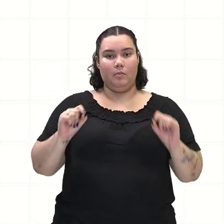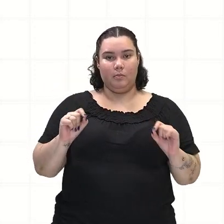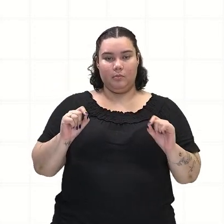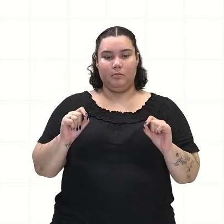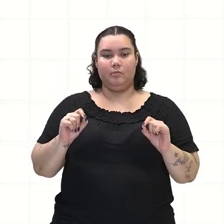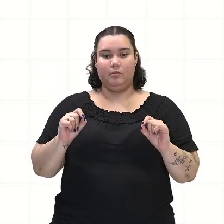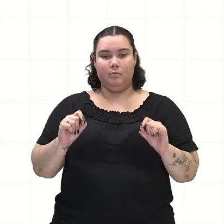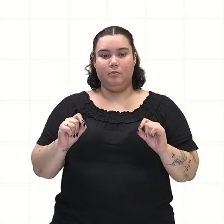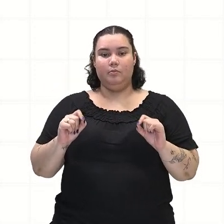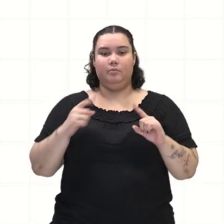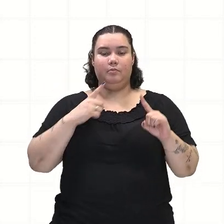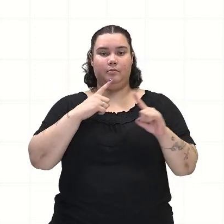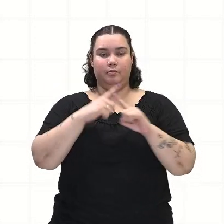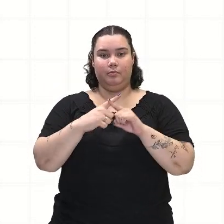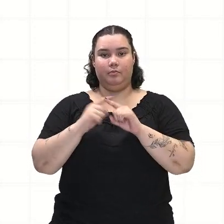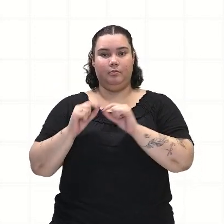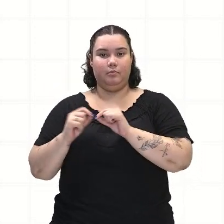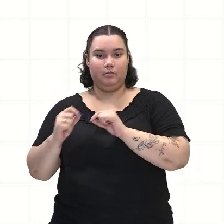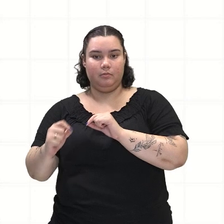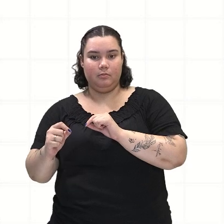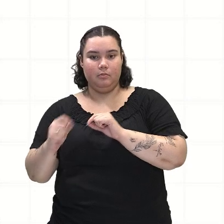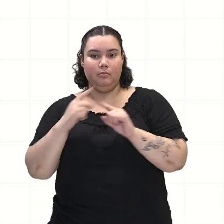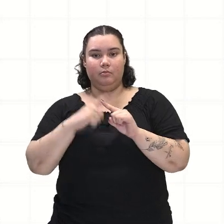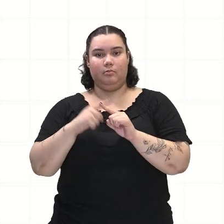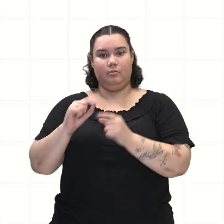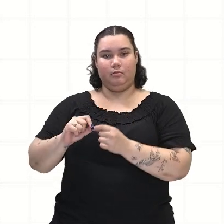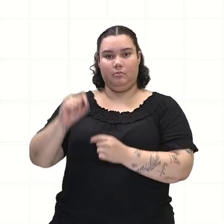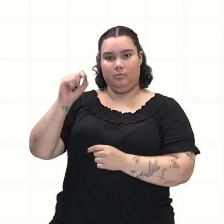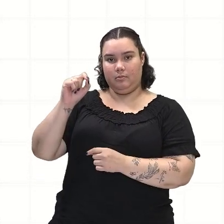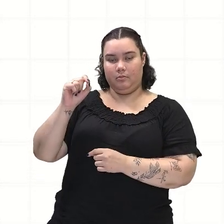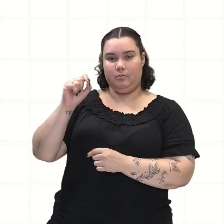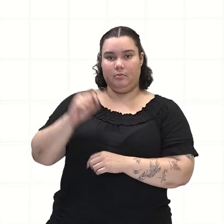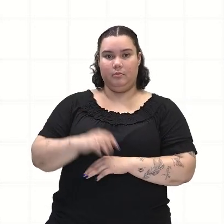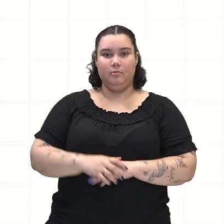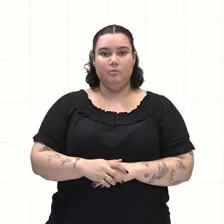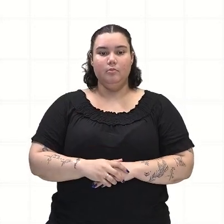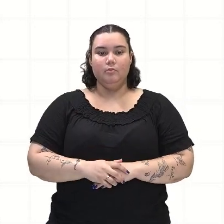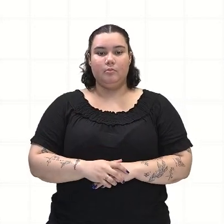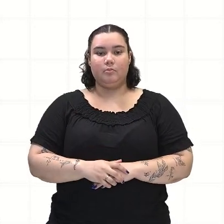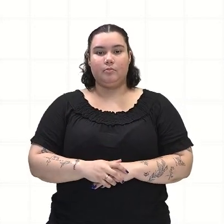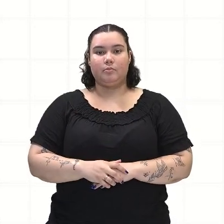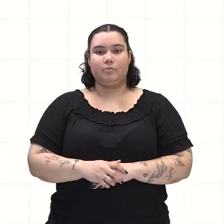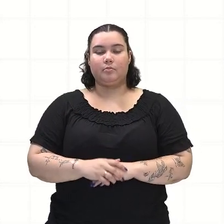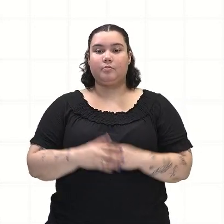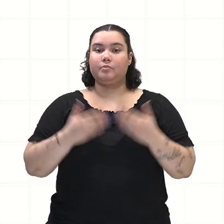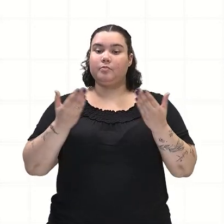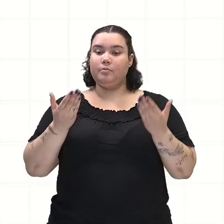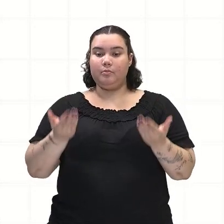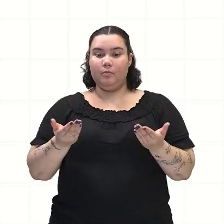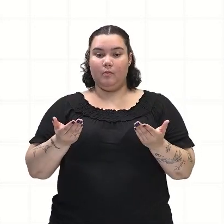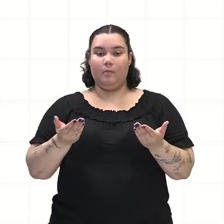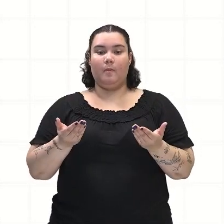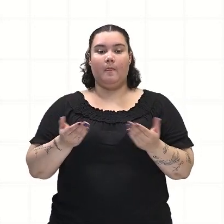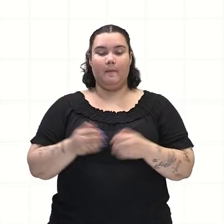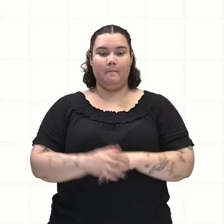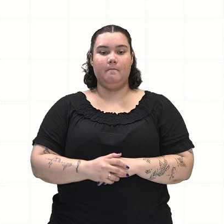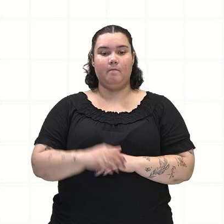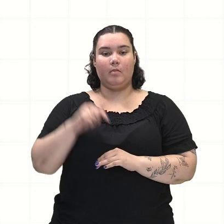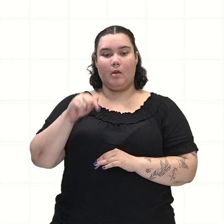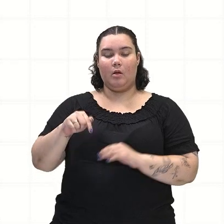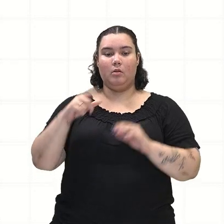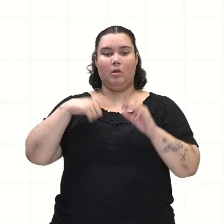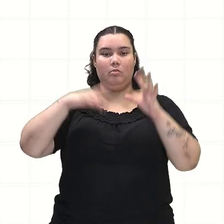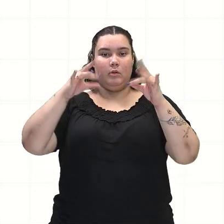o comprimento vezes a largura vezes a altura. E aí, lá no problema, ele